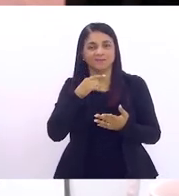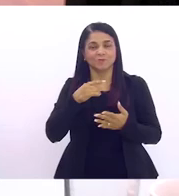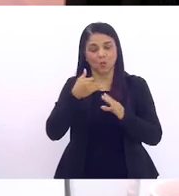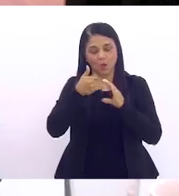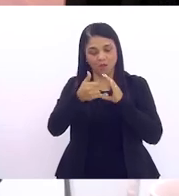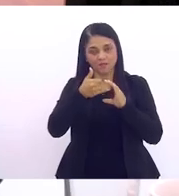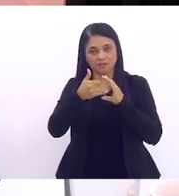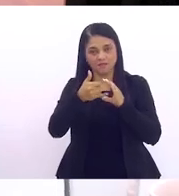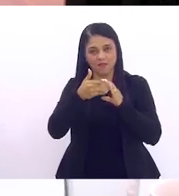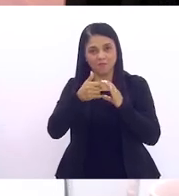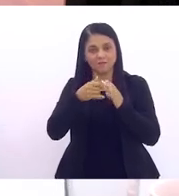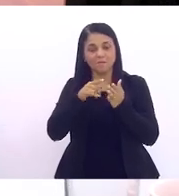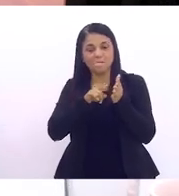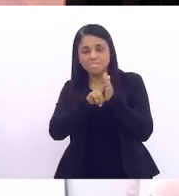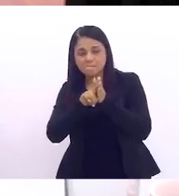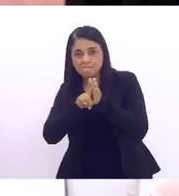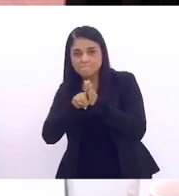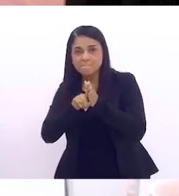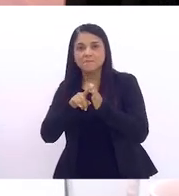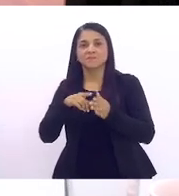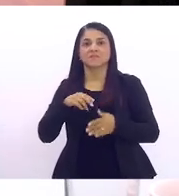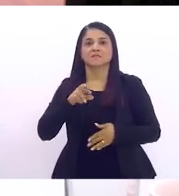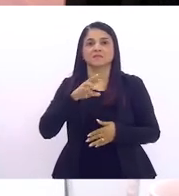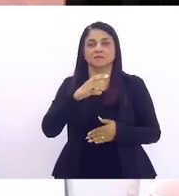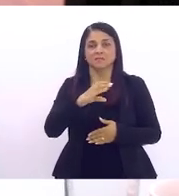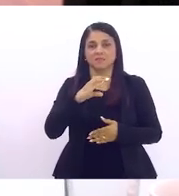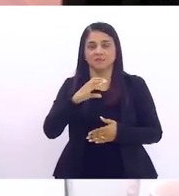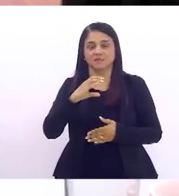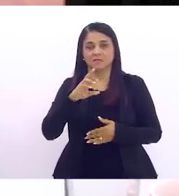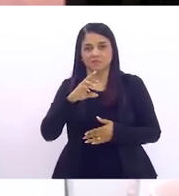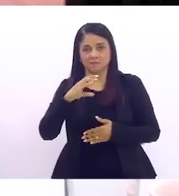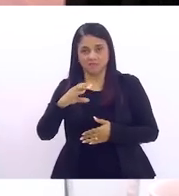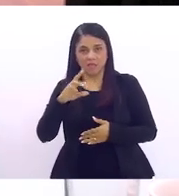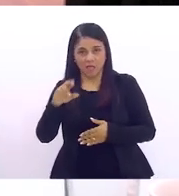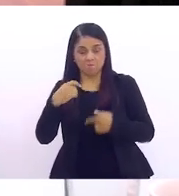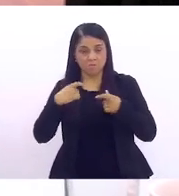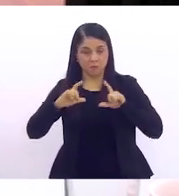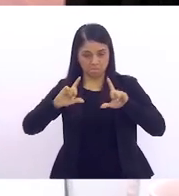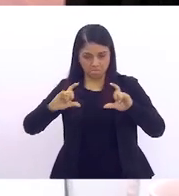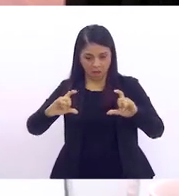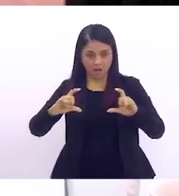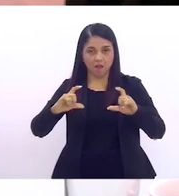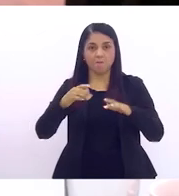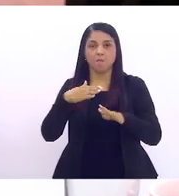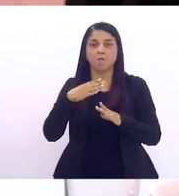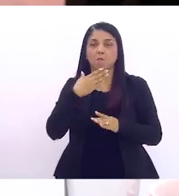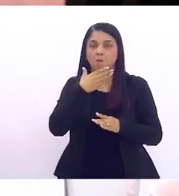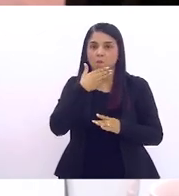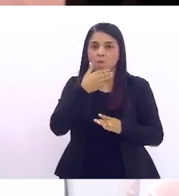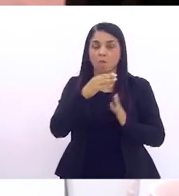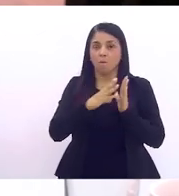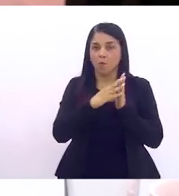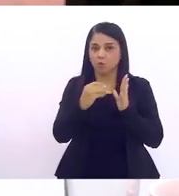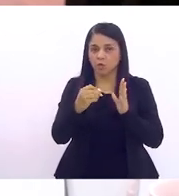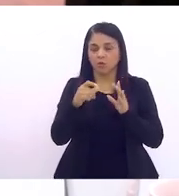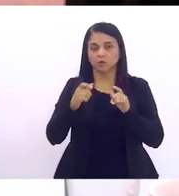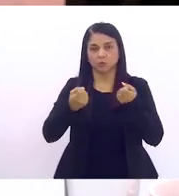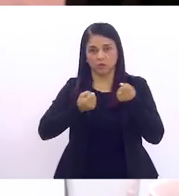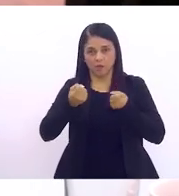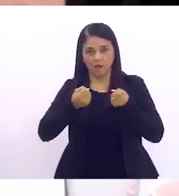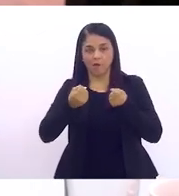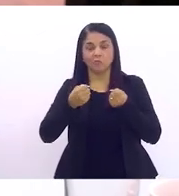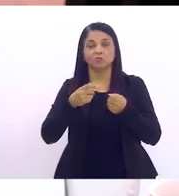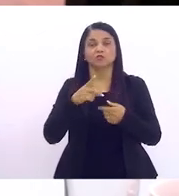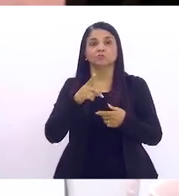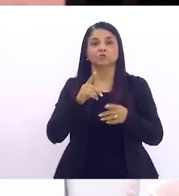da CCR que ela ela diz que você tem que ter a placa modelo do veículo nome completo data